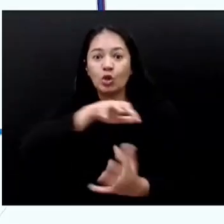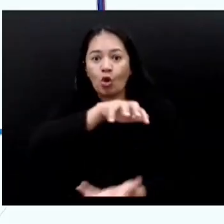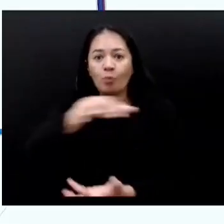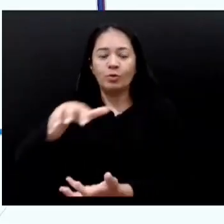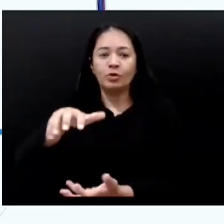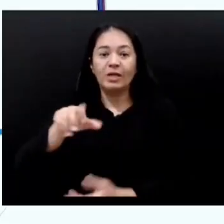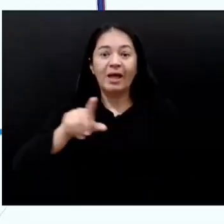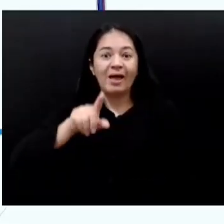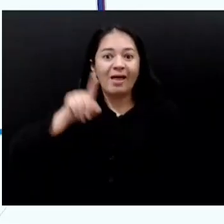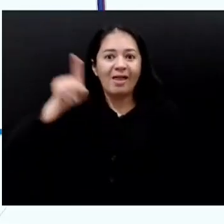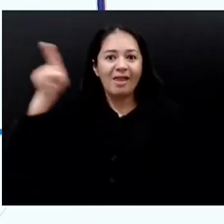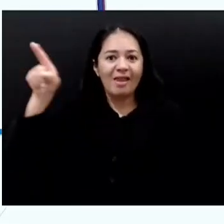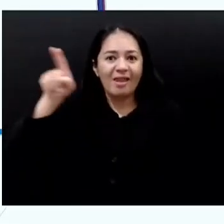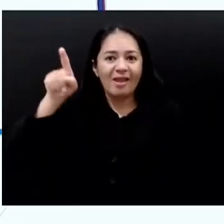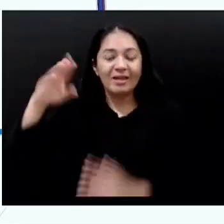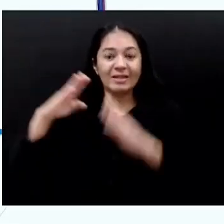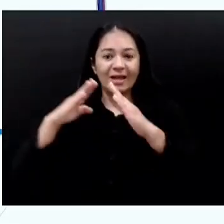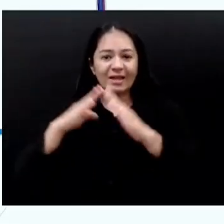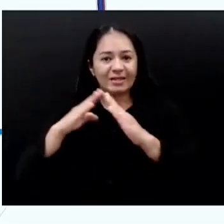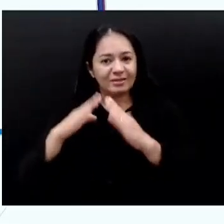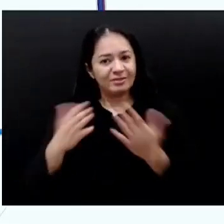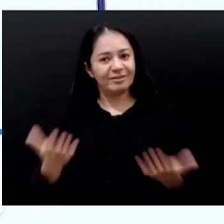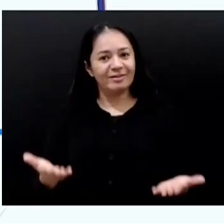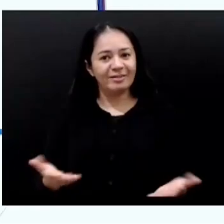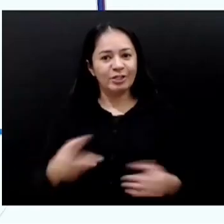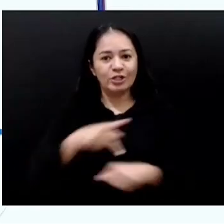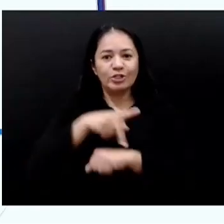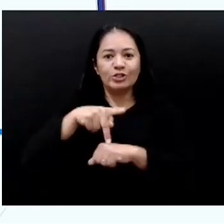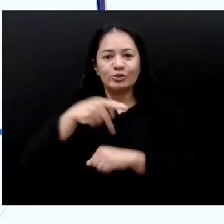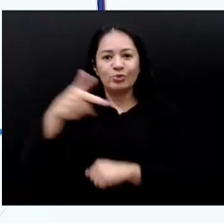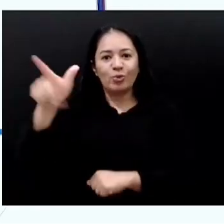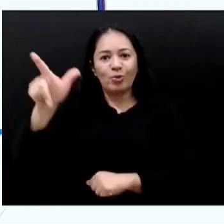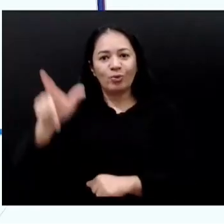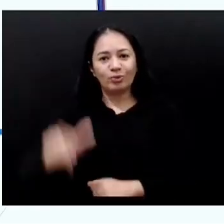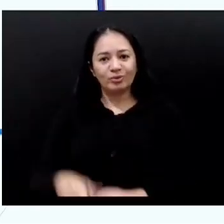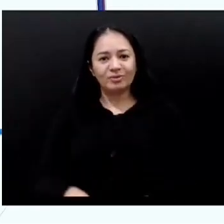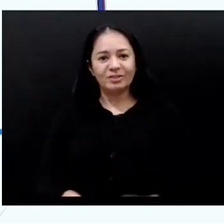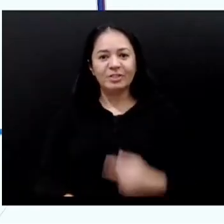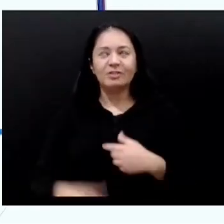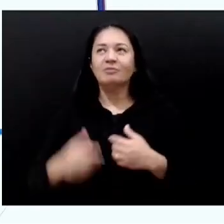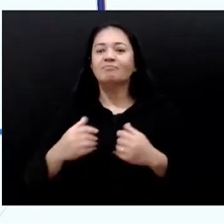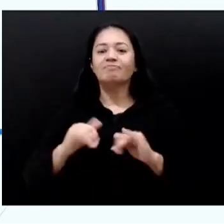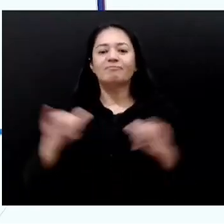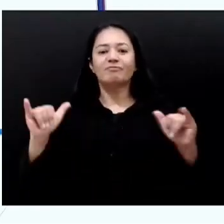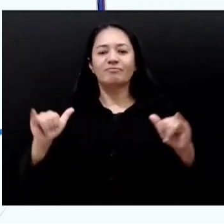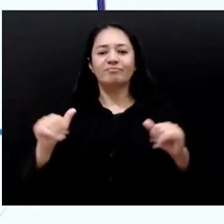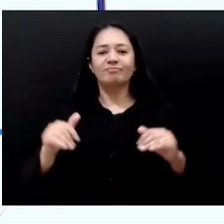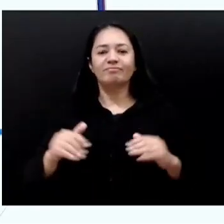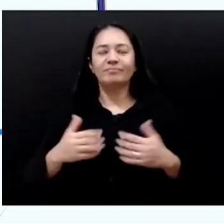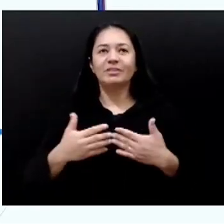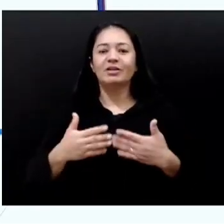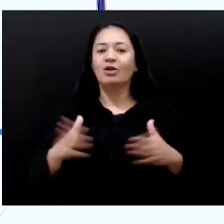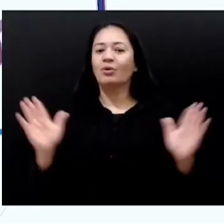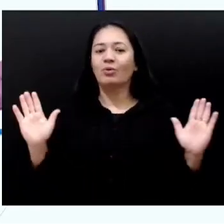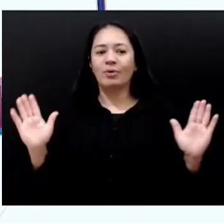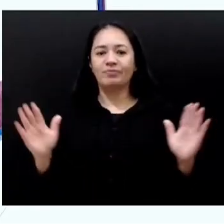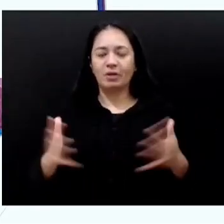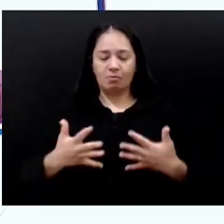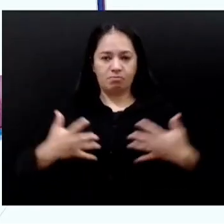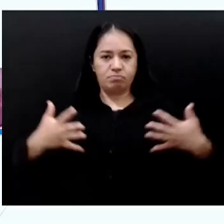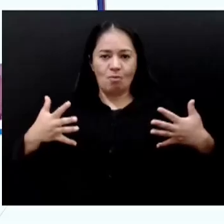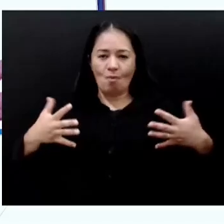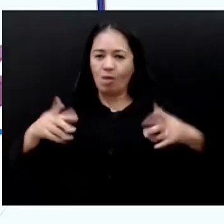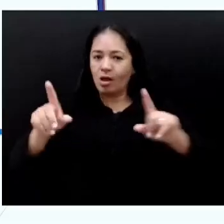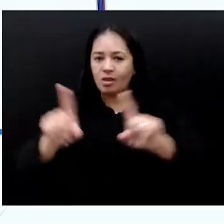casa deles. Então, eu falo isso de peito aberto aqui para vocês, não é para me vangloriar de algo que a gente